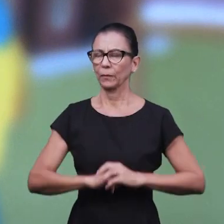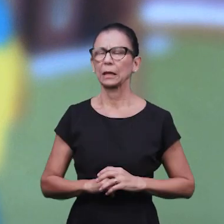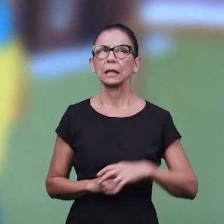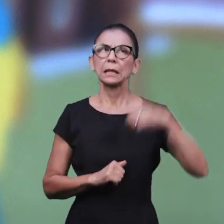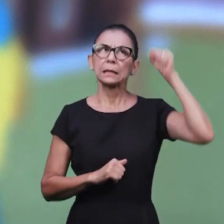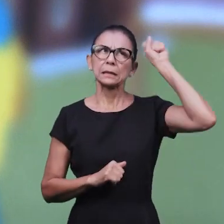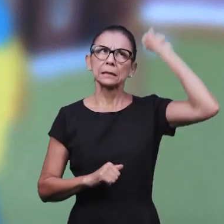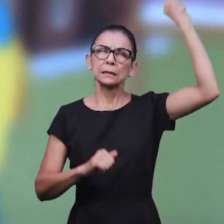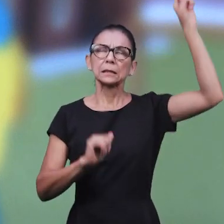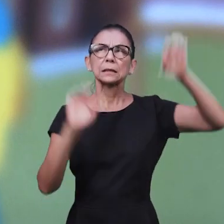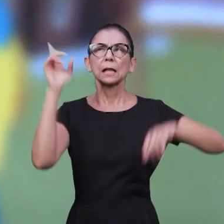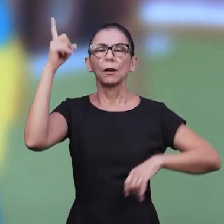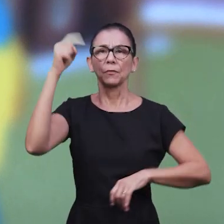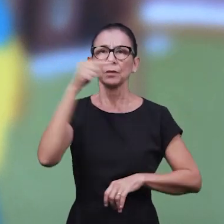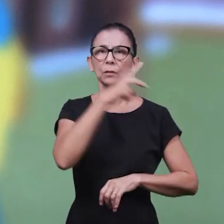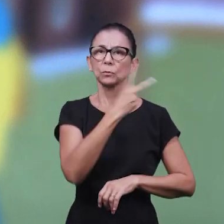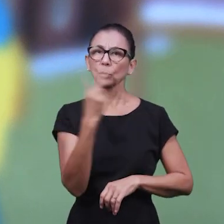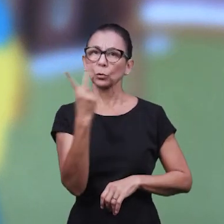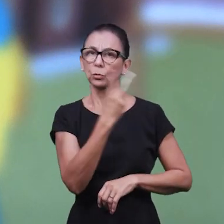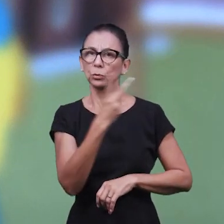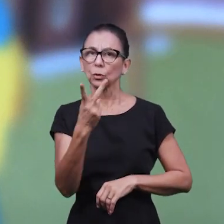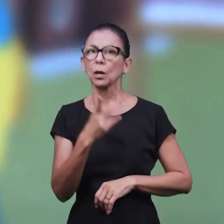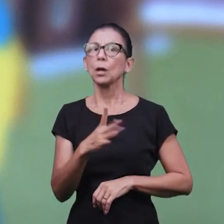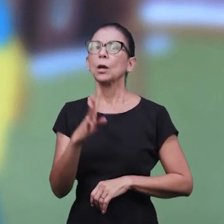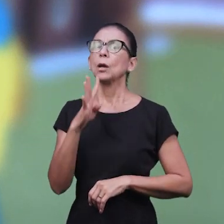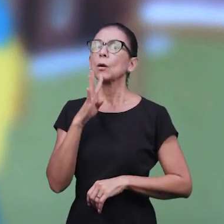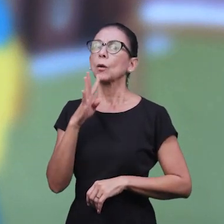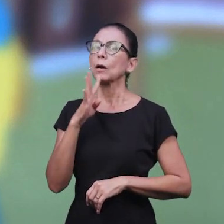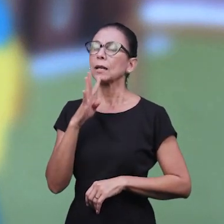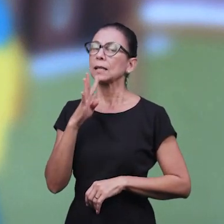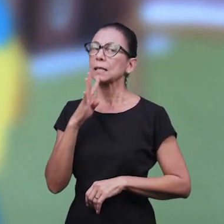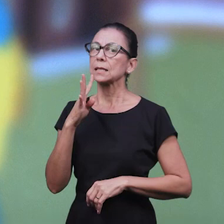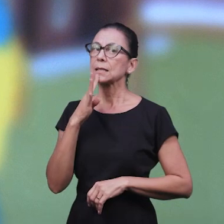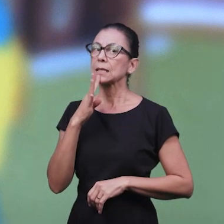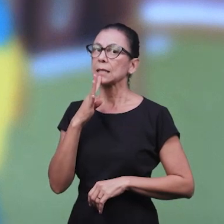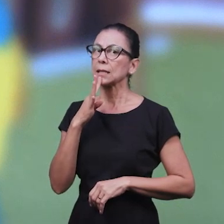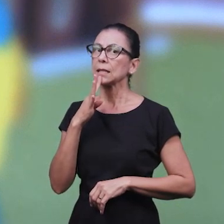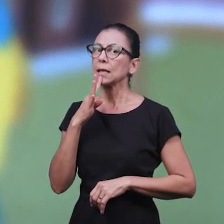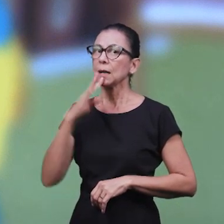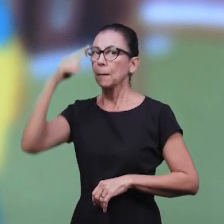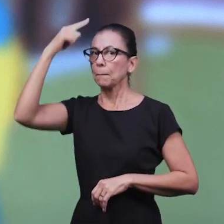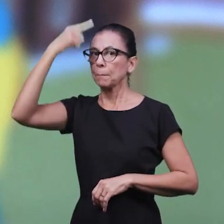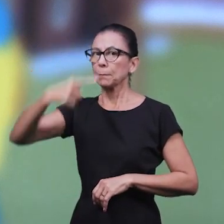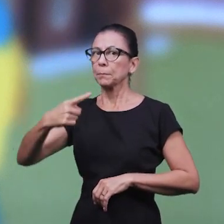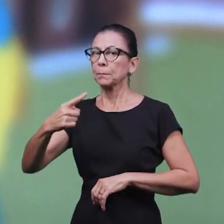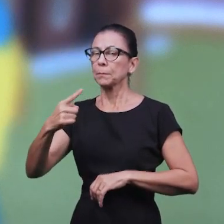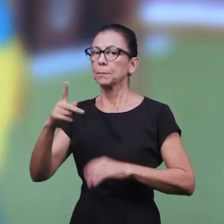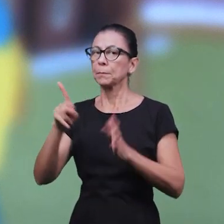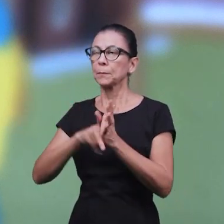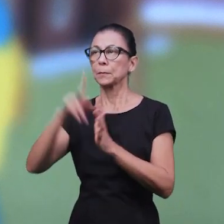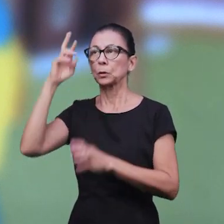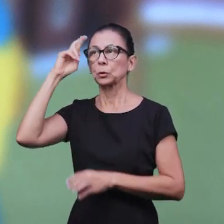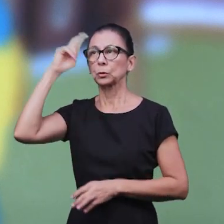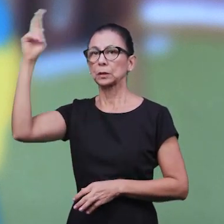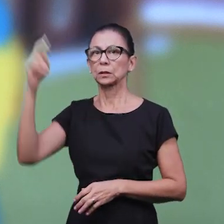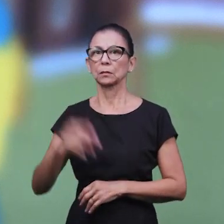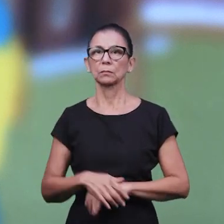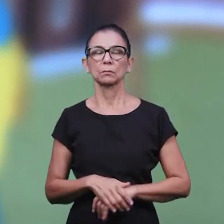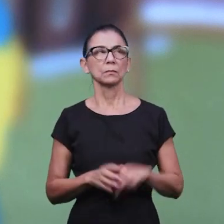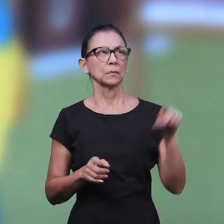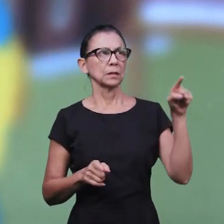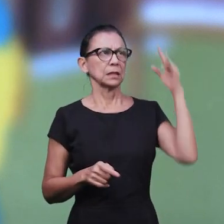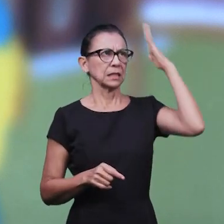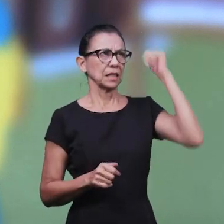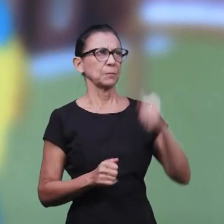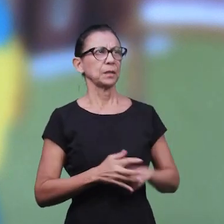cresceram ouvindo os mandamentos do Senhor, mas Saul, mesmo ouvindo, escolheu não obedecer a Deus.